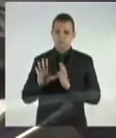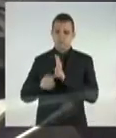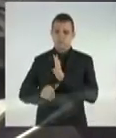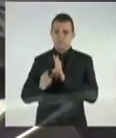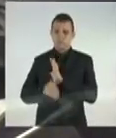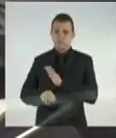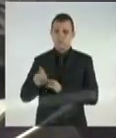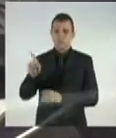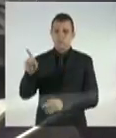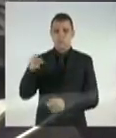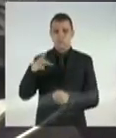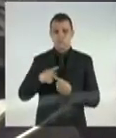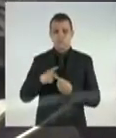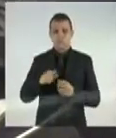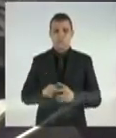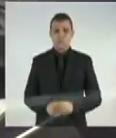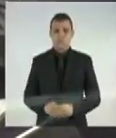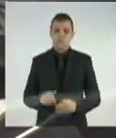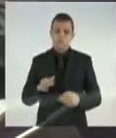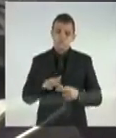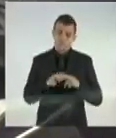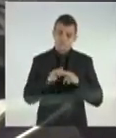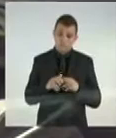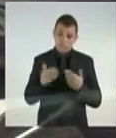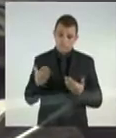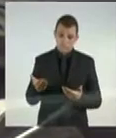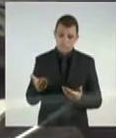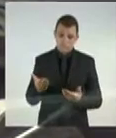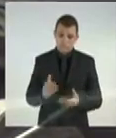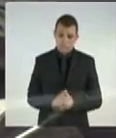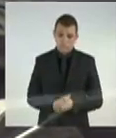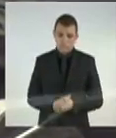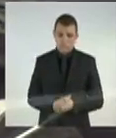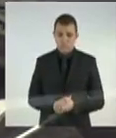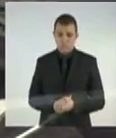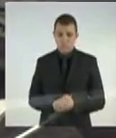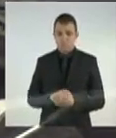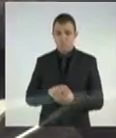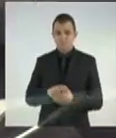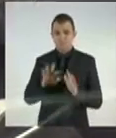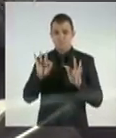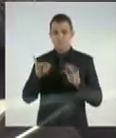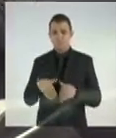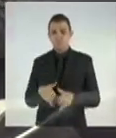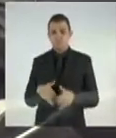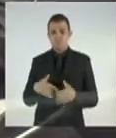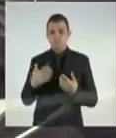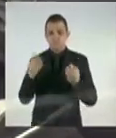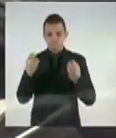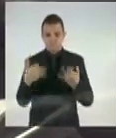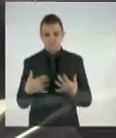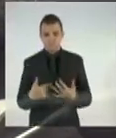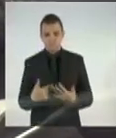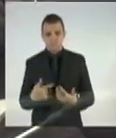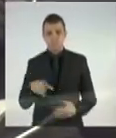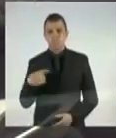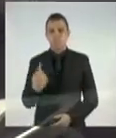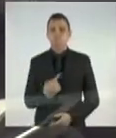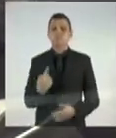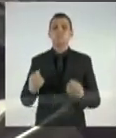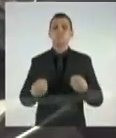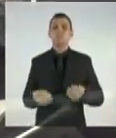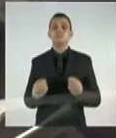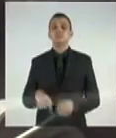Por isso, companheiro, concluindo, É preciso que a gente